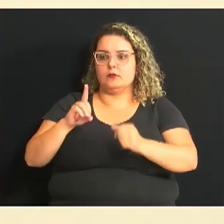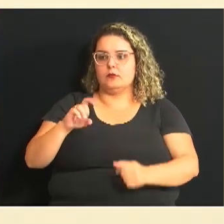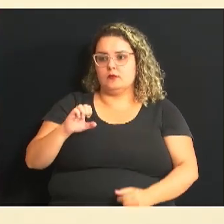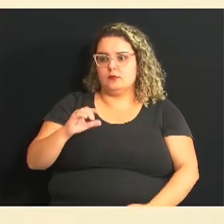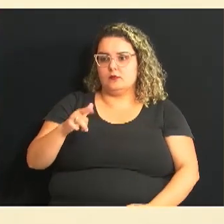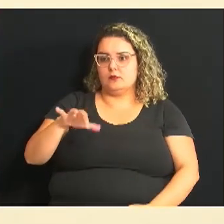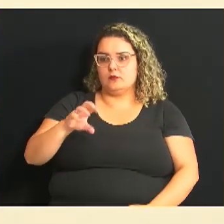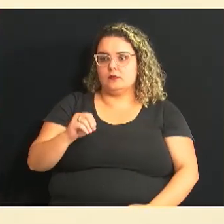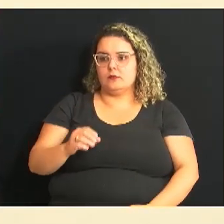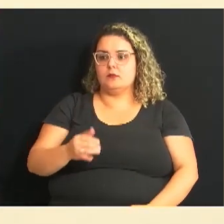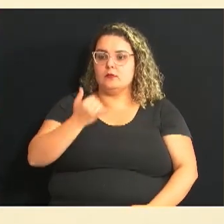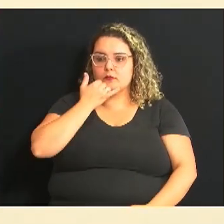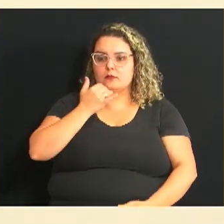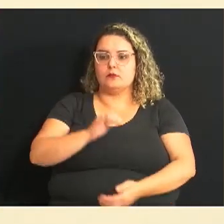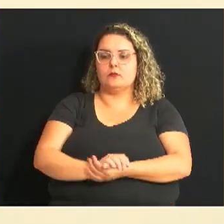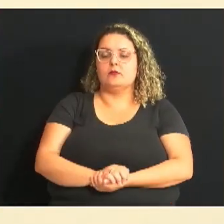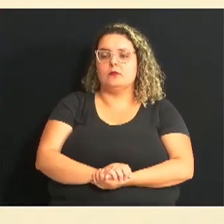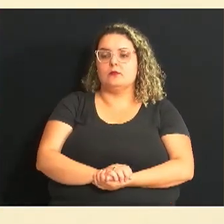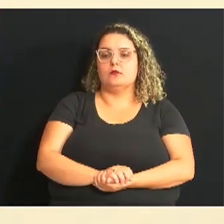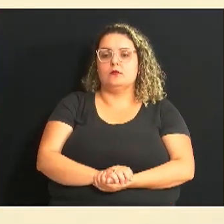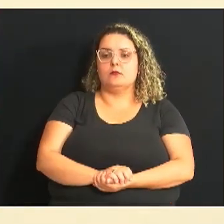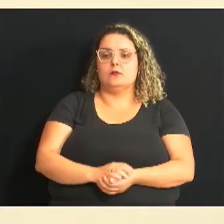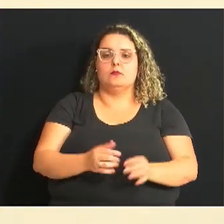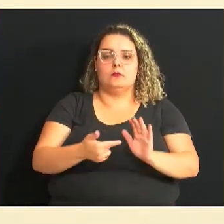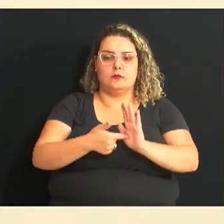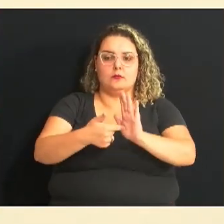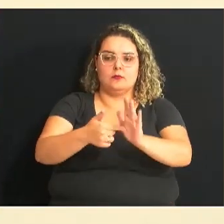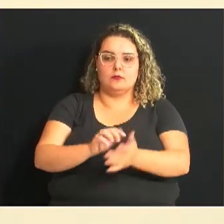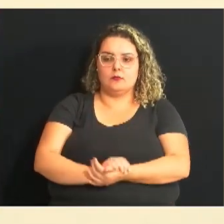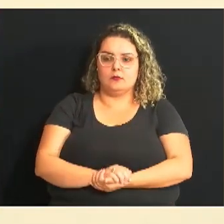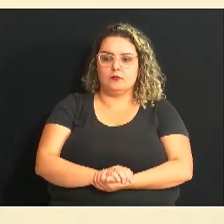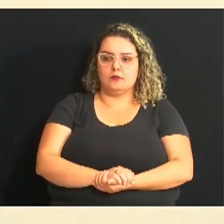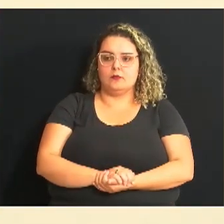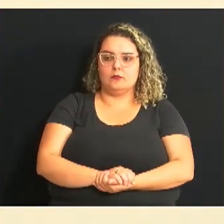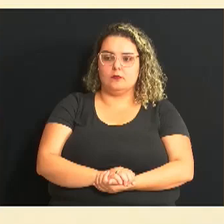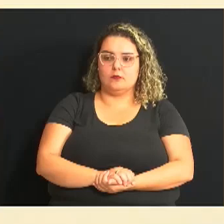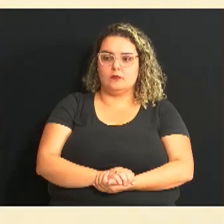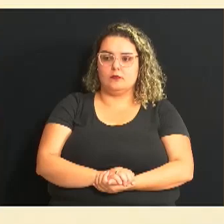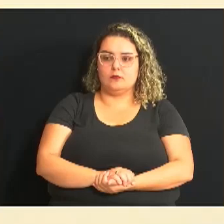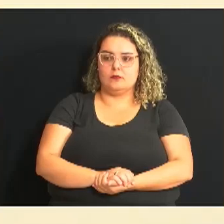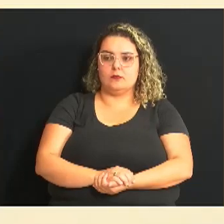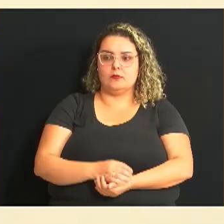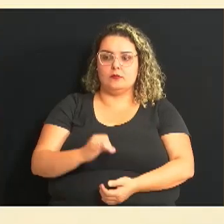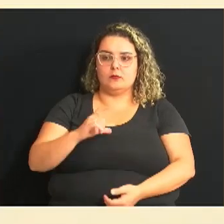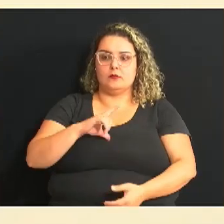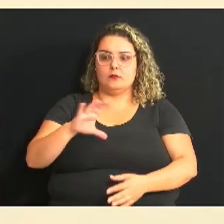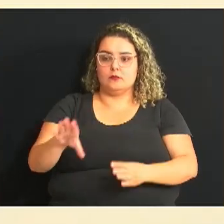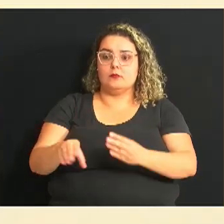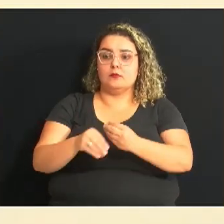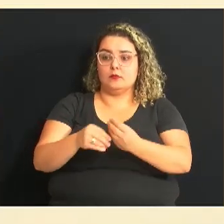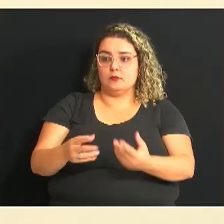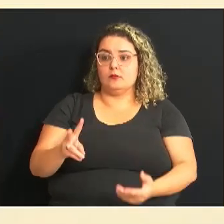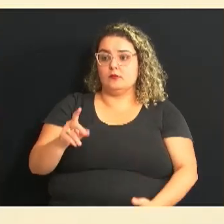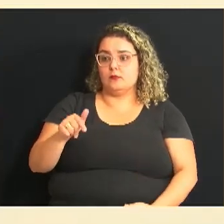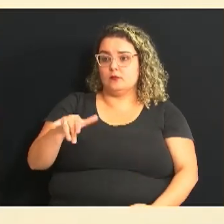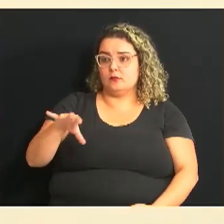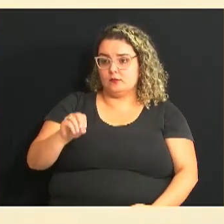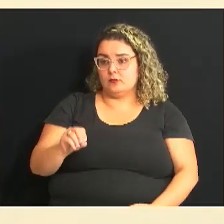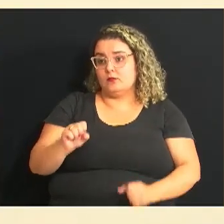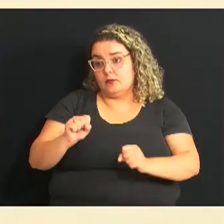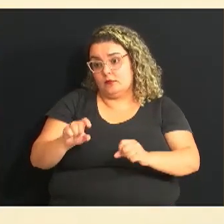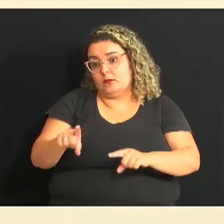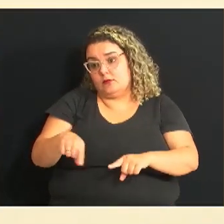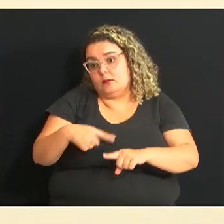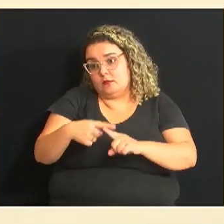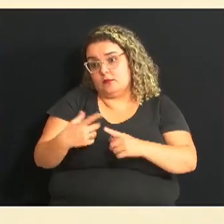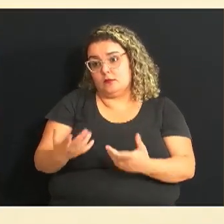mostra se você tem ainda como complementar, se ainda tem valores a complementar, se você pode complementar, lógico,